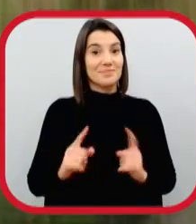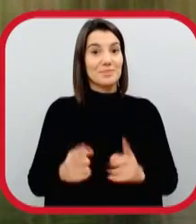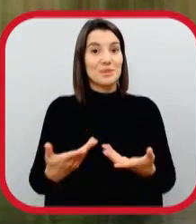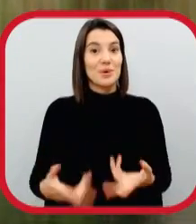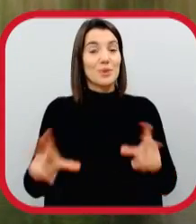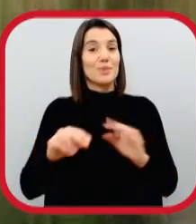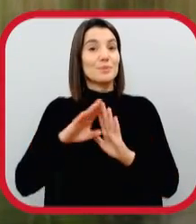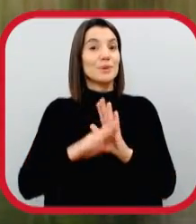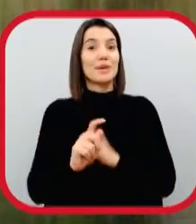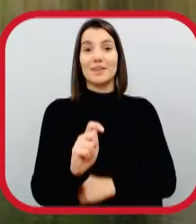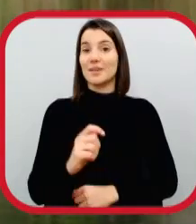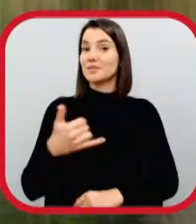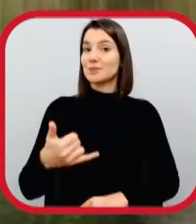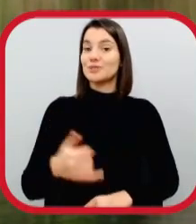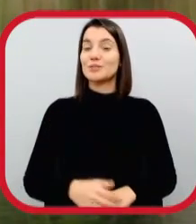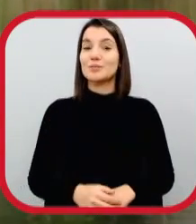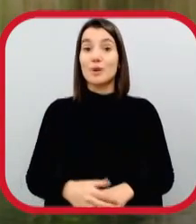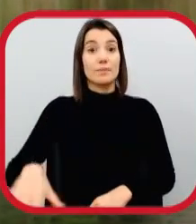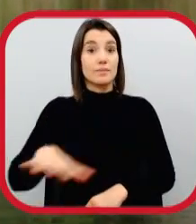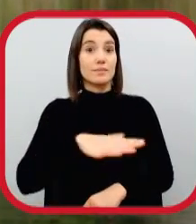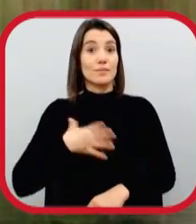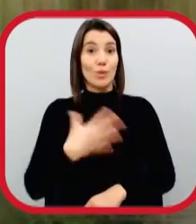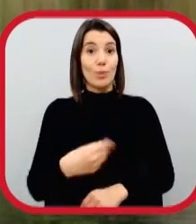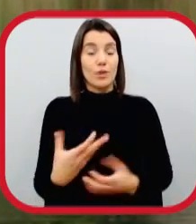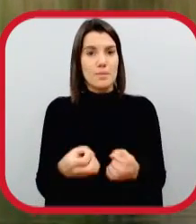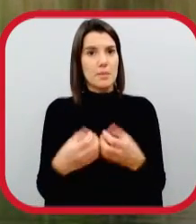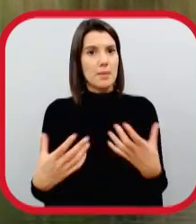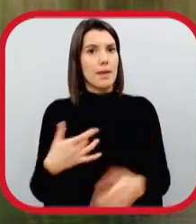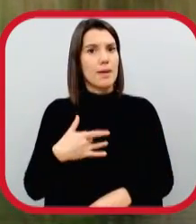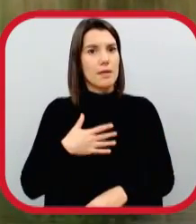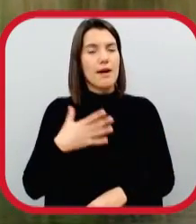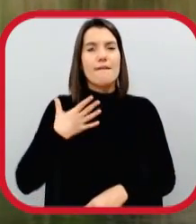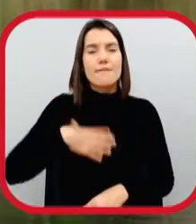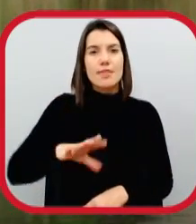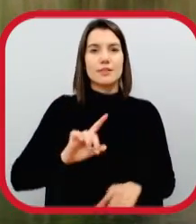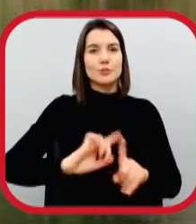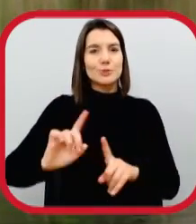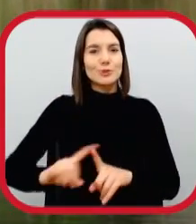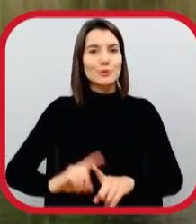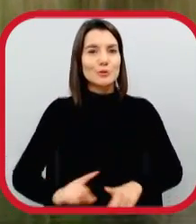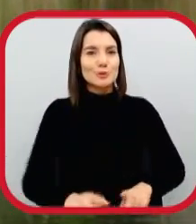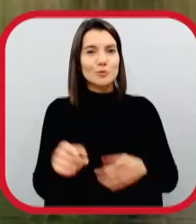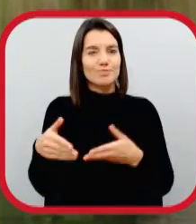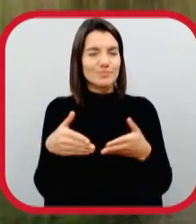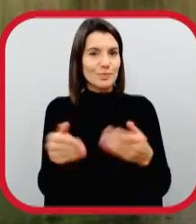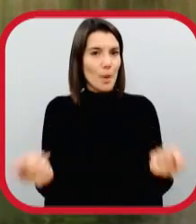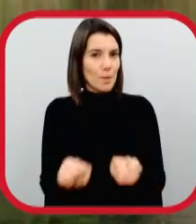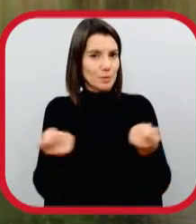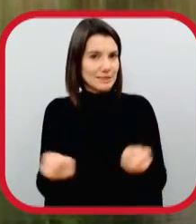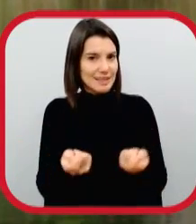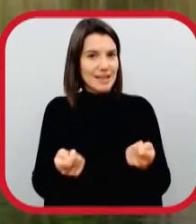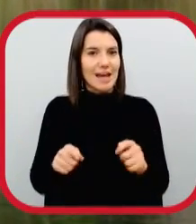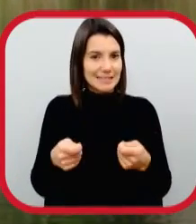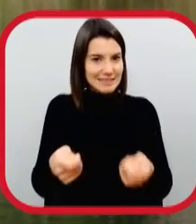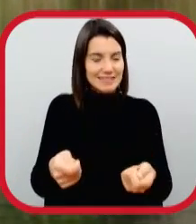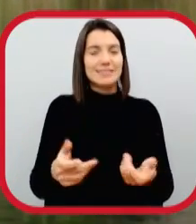Bem-vindos! Começa agora um novo episódio do E2. No mundo em que cada vez mais as empresas procuram diversificar as suas estratégias